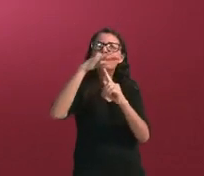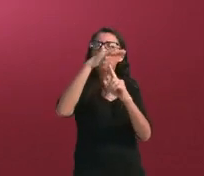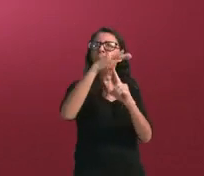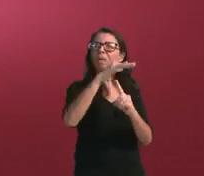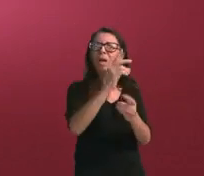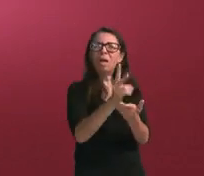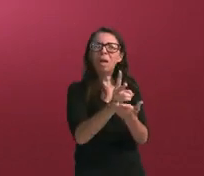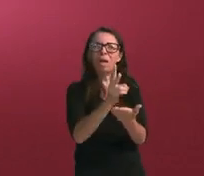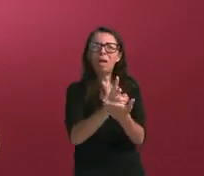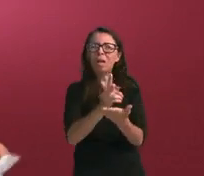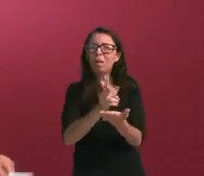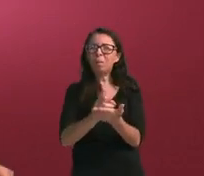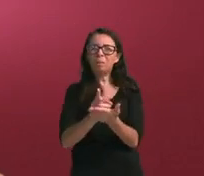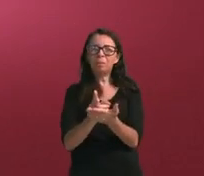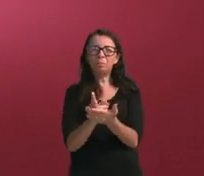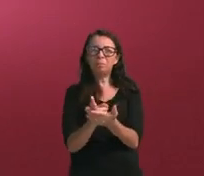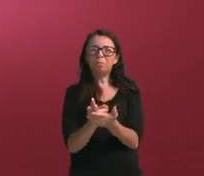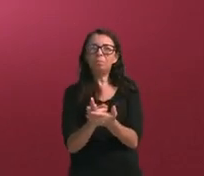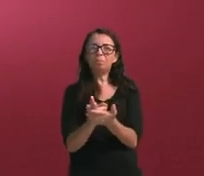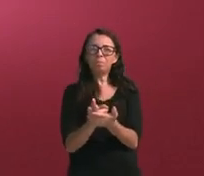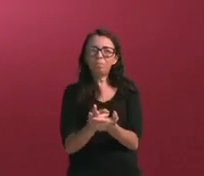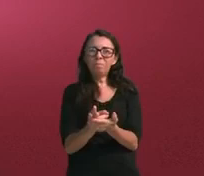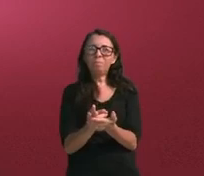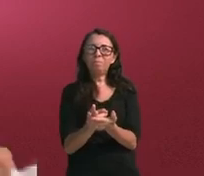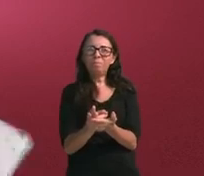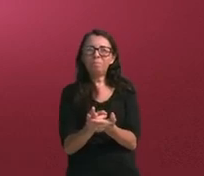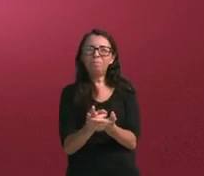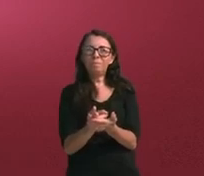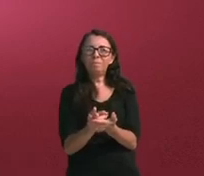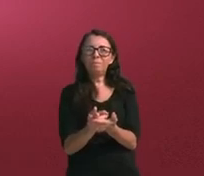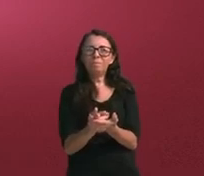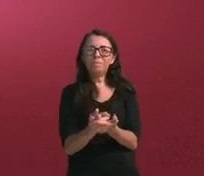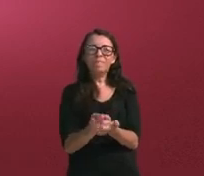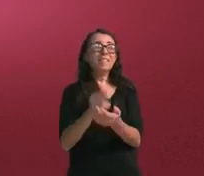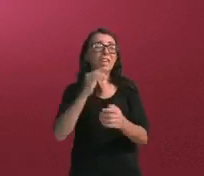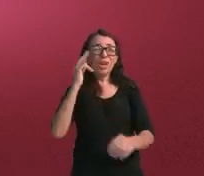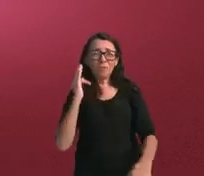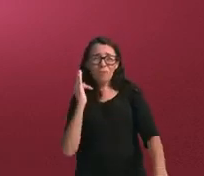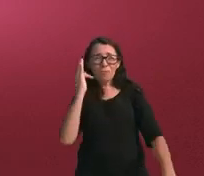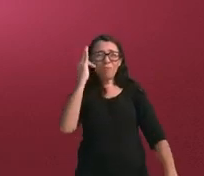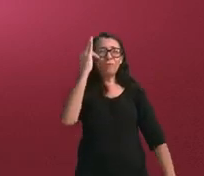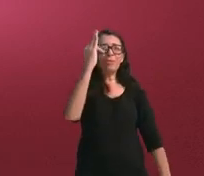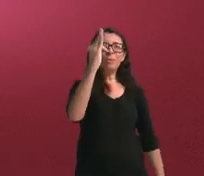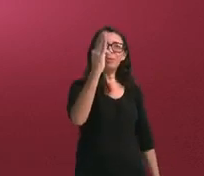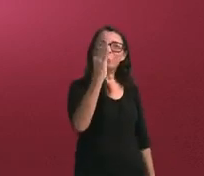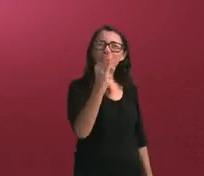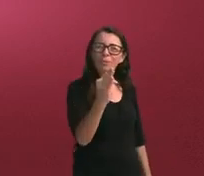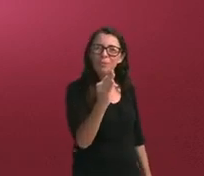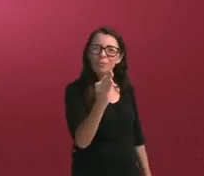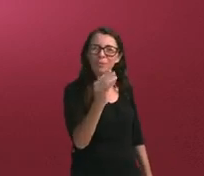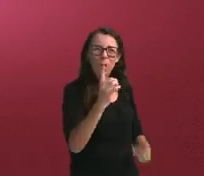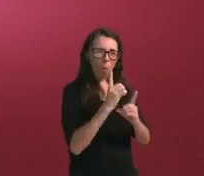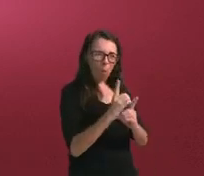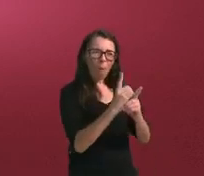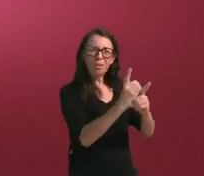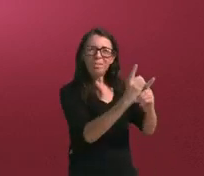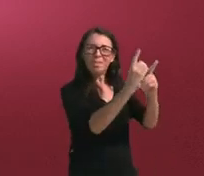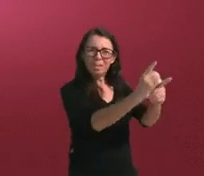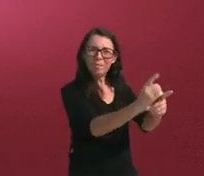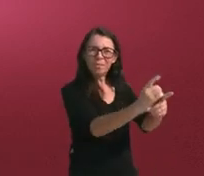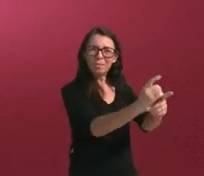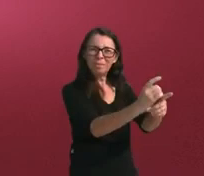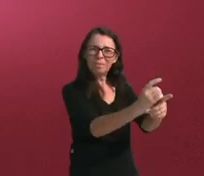nomes estão arrolados nos céus. Amados, aí vem um alívio